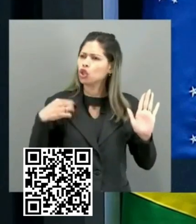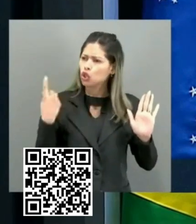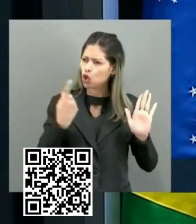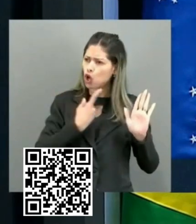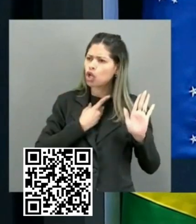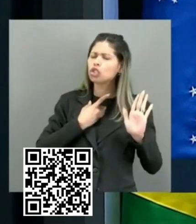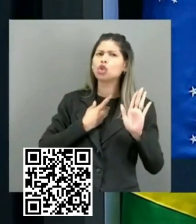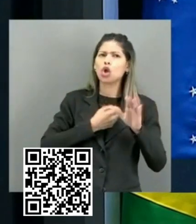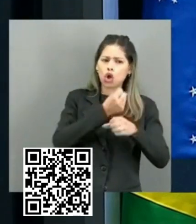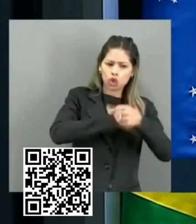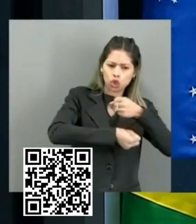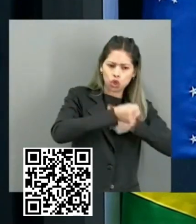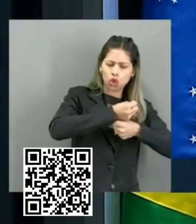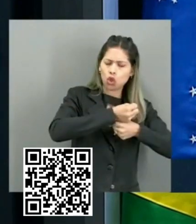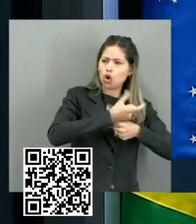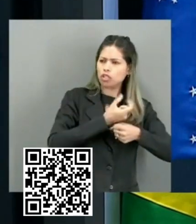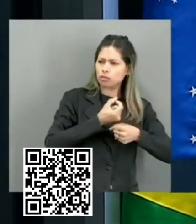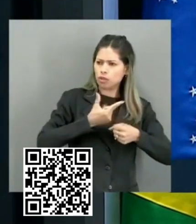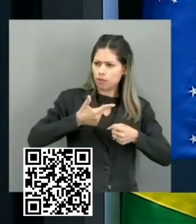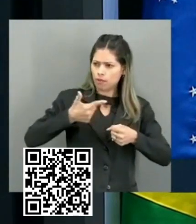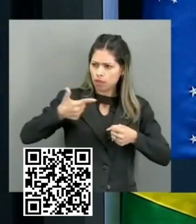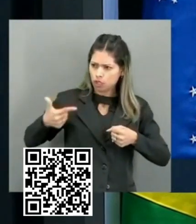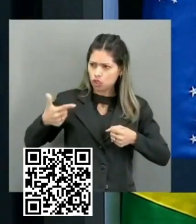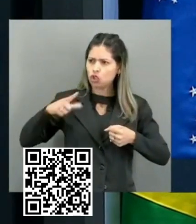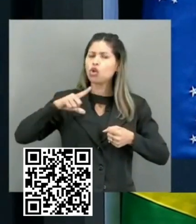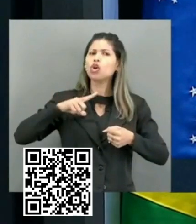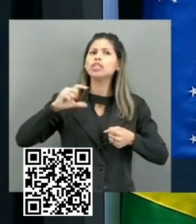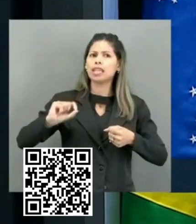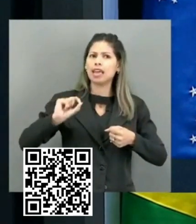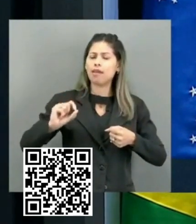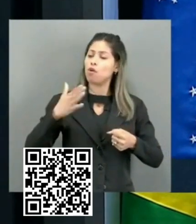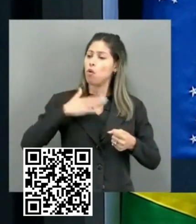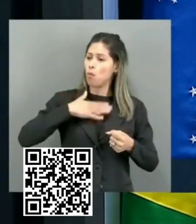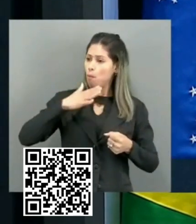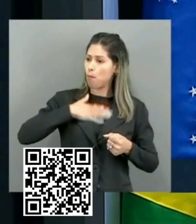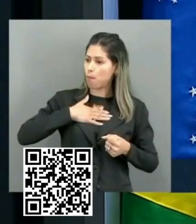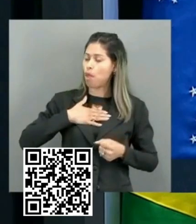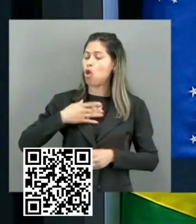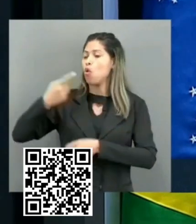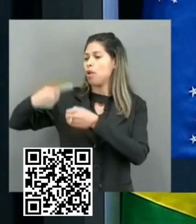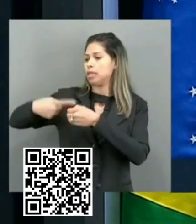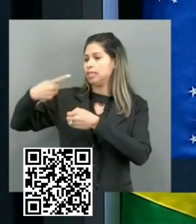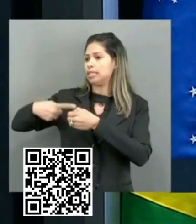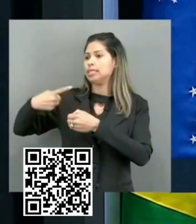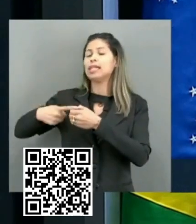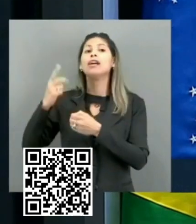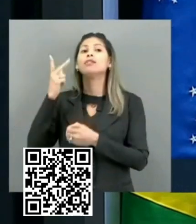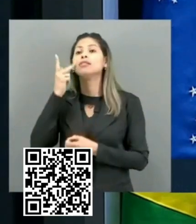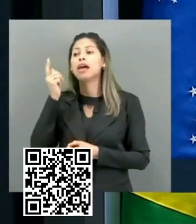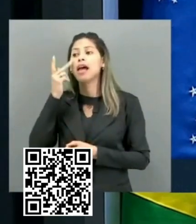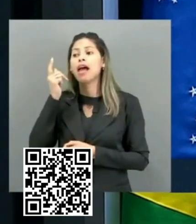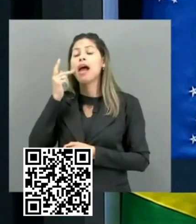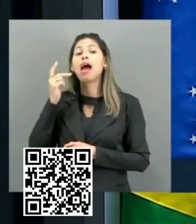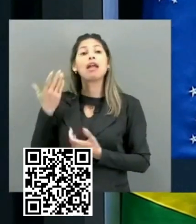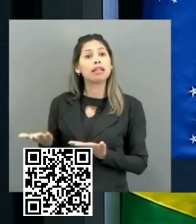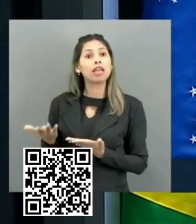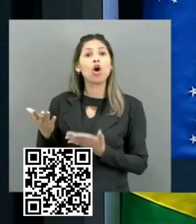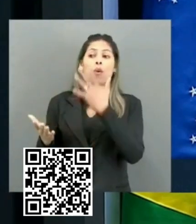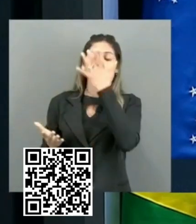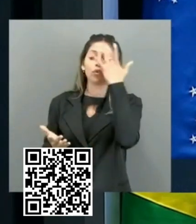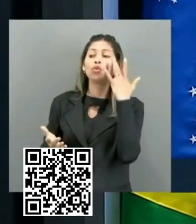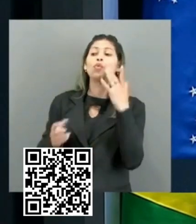de 2022, no meu amado, querido estado do Ceará, Terra da Luz, os vencedores